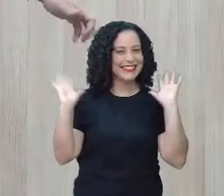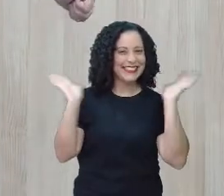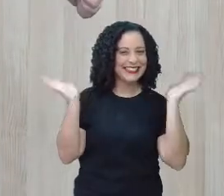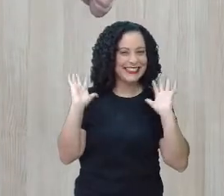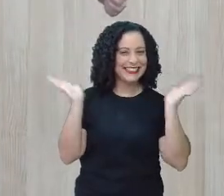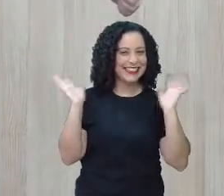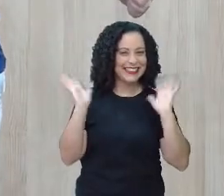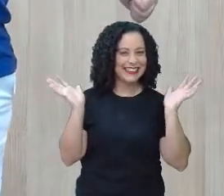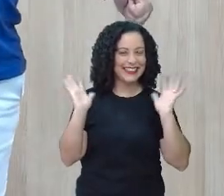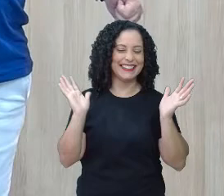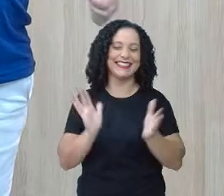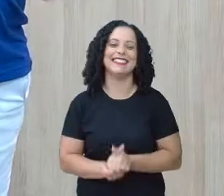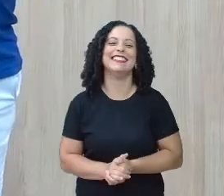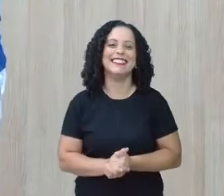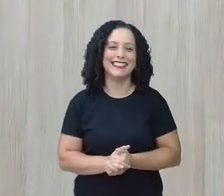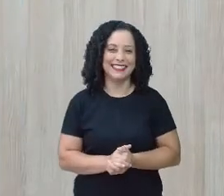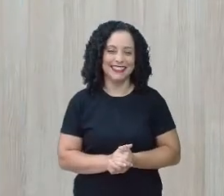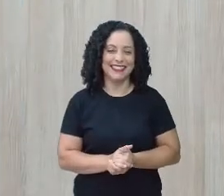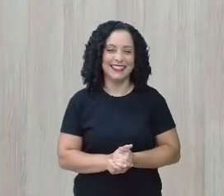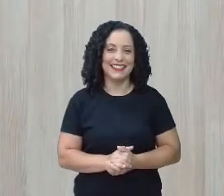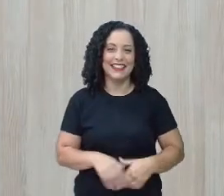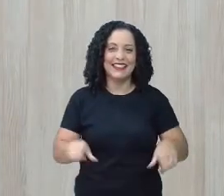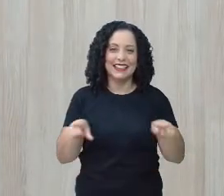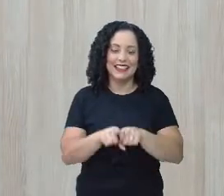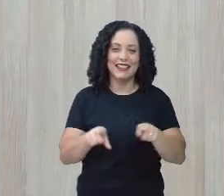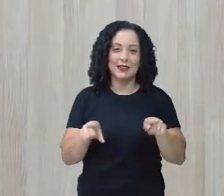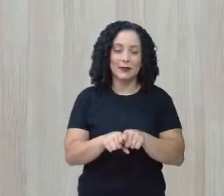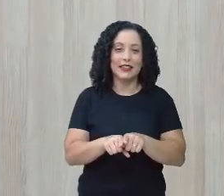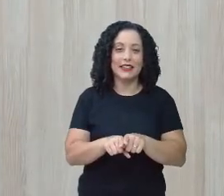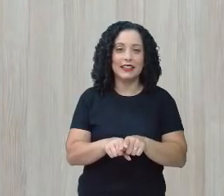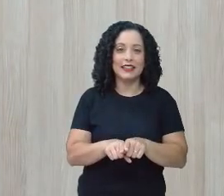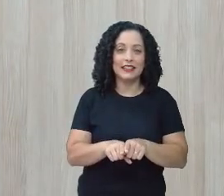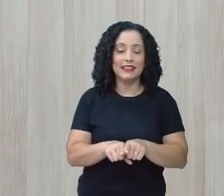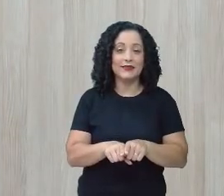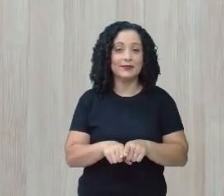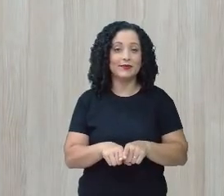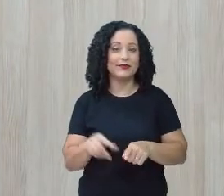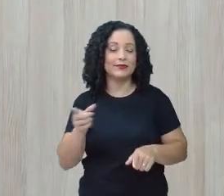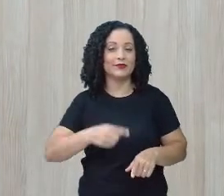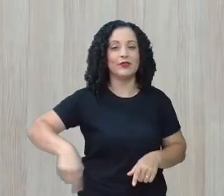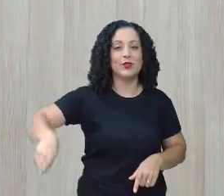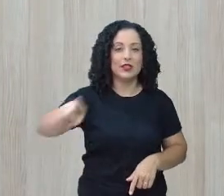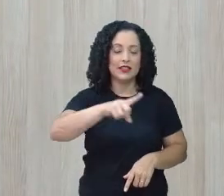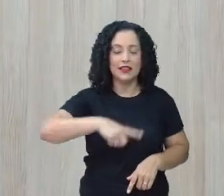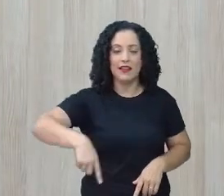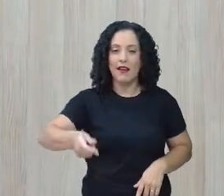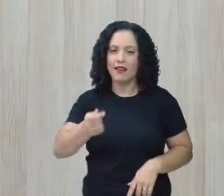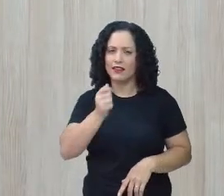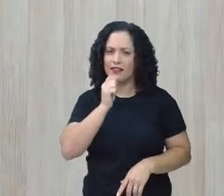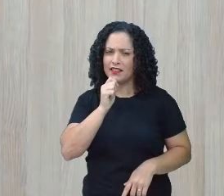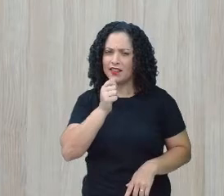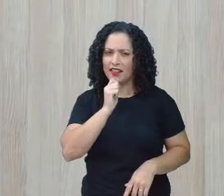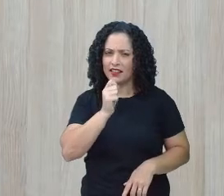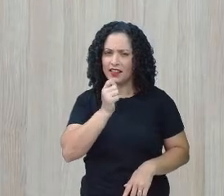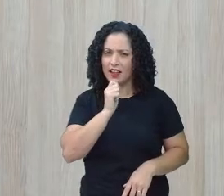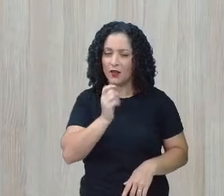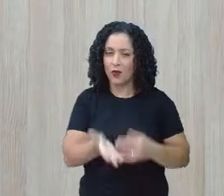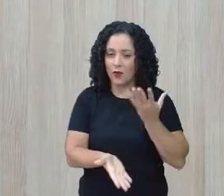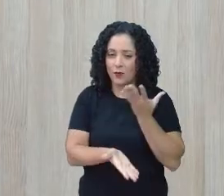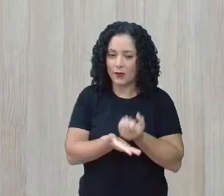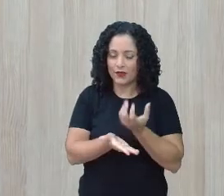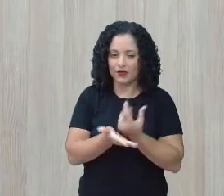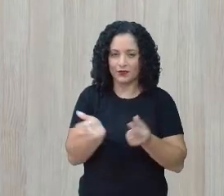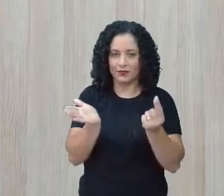Késia. Beleza. E, assim, se você ainda não fez o download